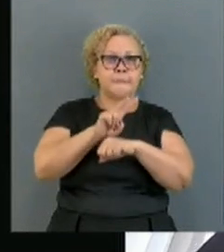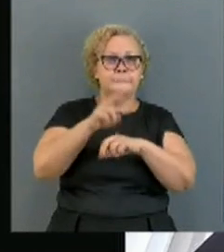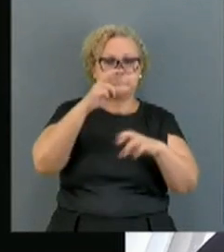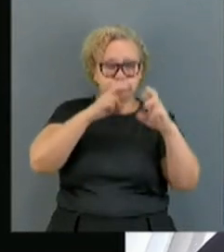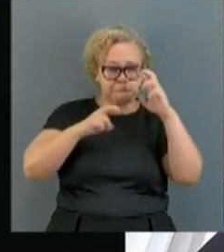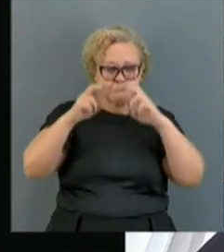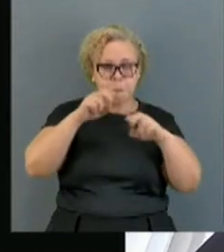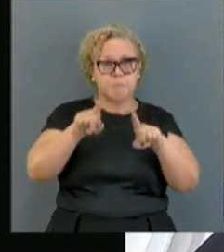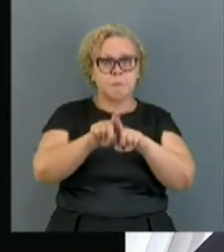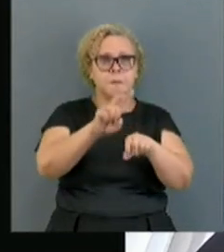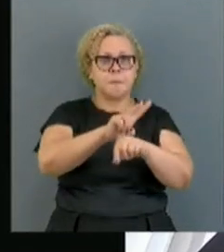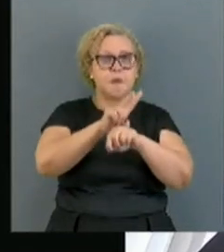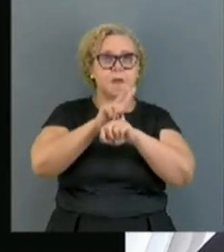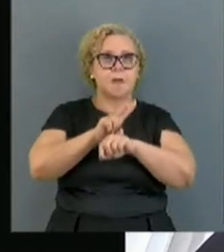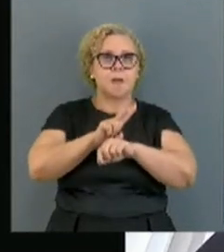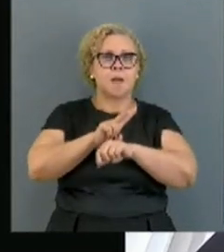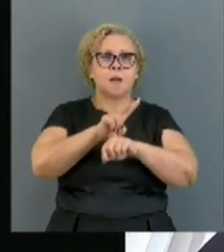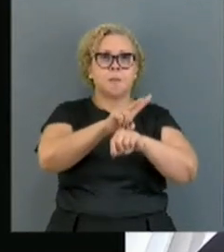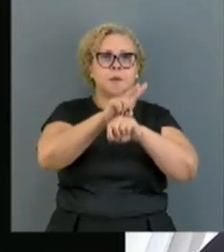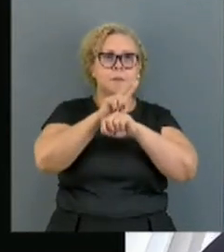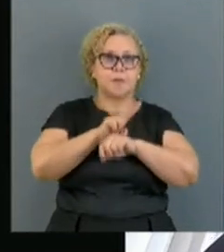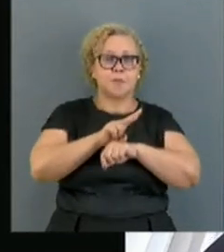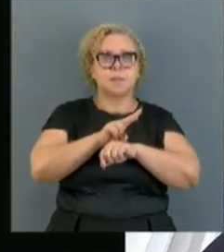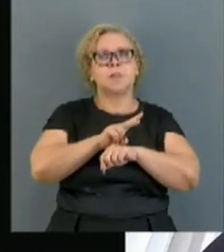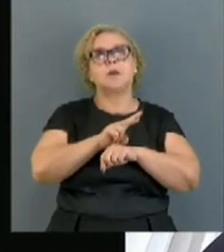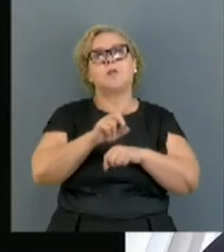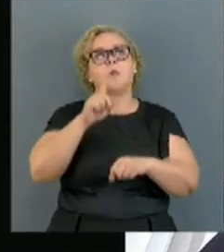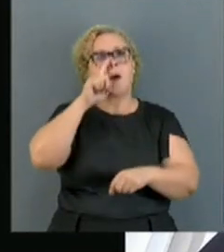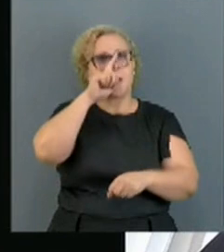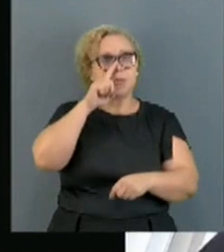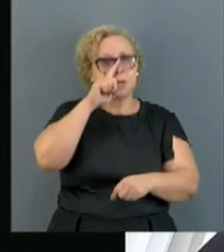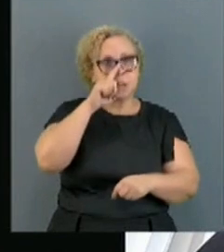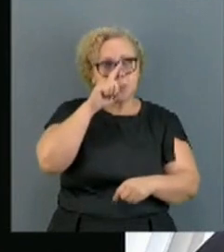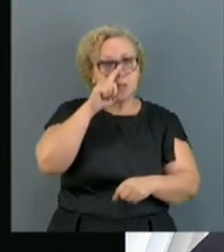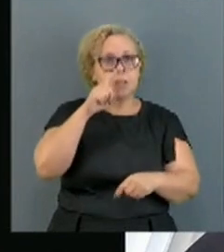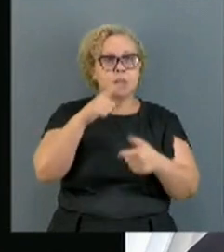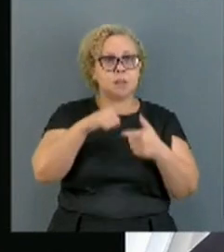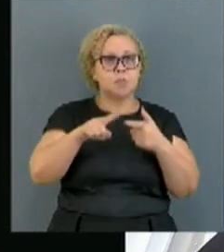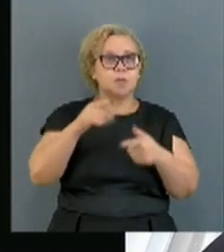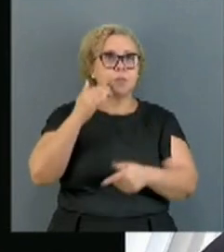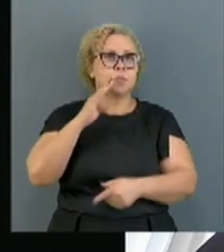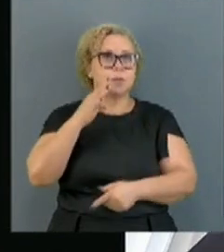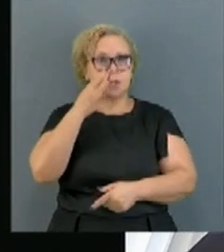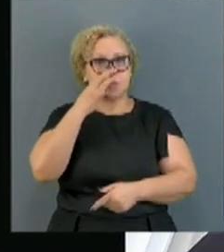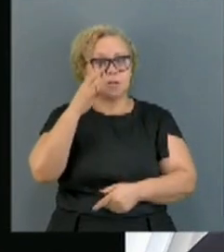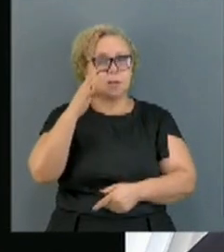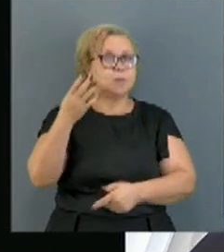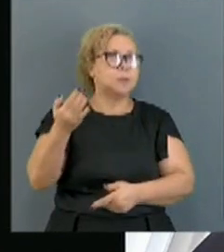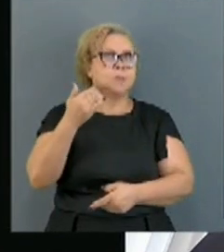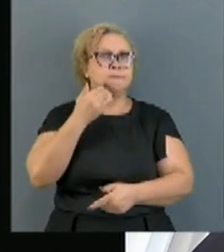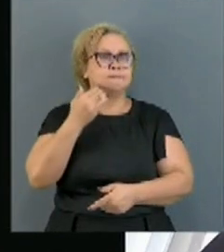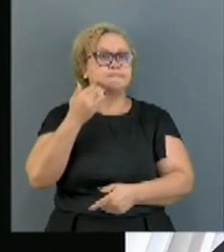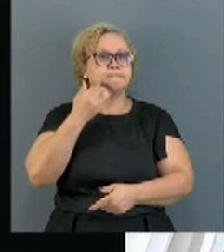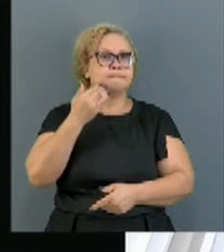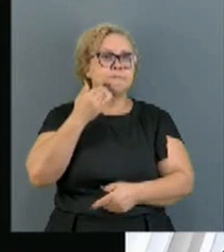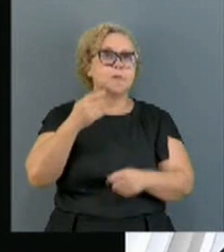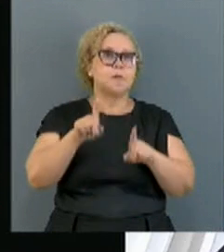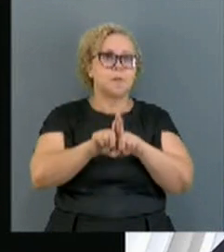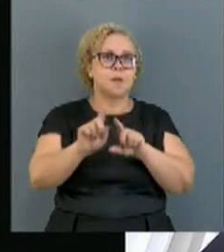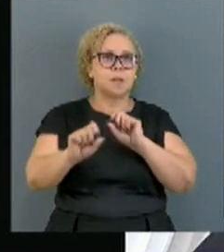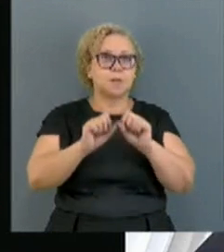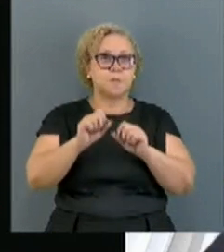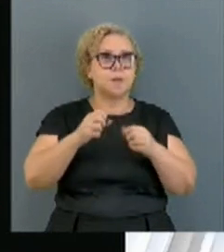prevenção, precaução e mitigação de riscos e danos, eu já mencionei, e a governança transparente, que foi uma adição